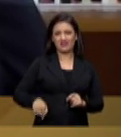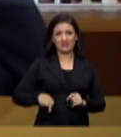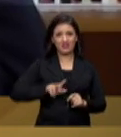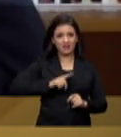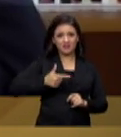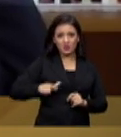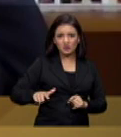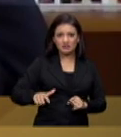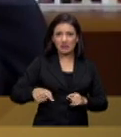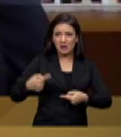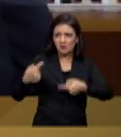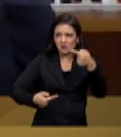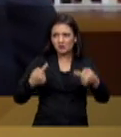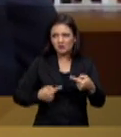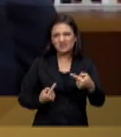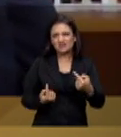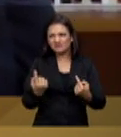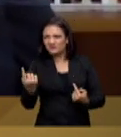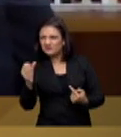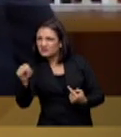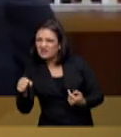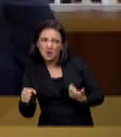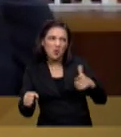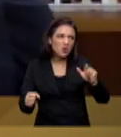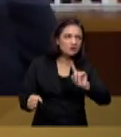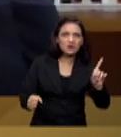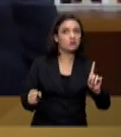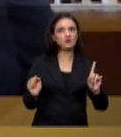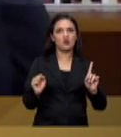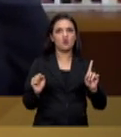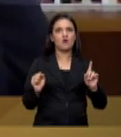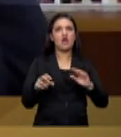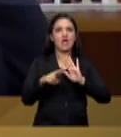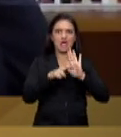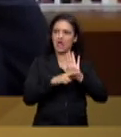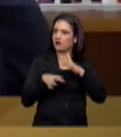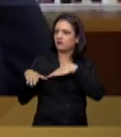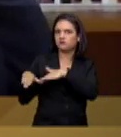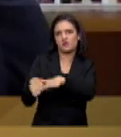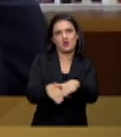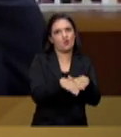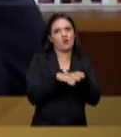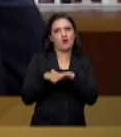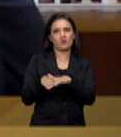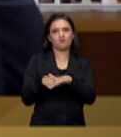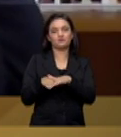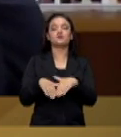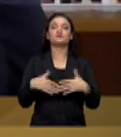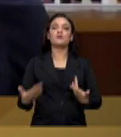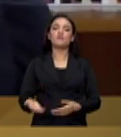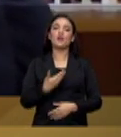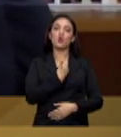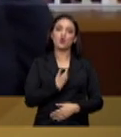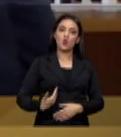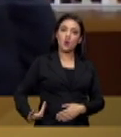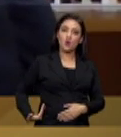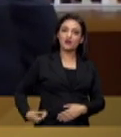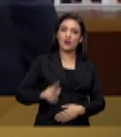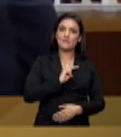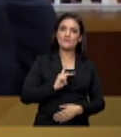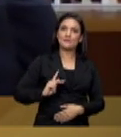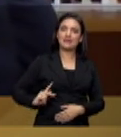políticas, as regras constitucionais valem para todos. E no governo da presidente Dilma tivemos a CPI